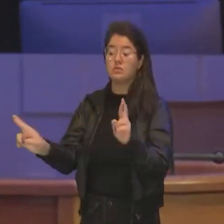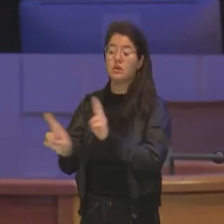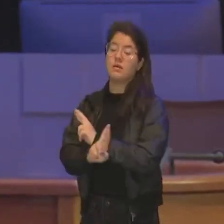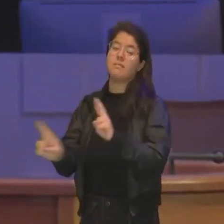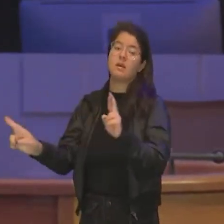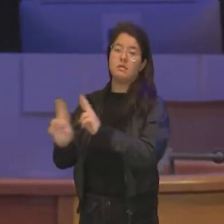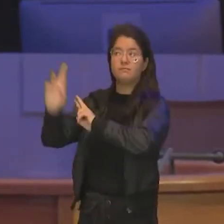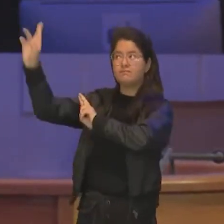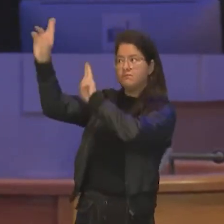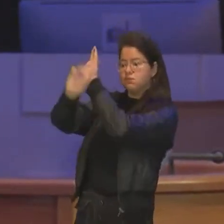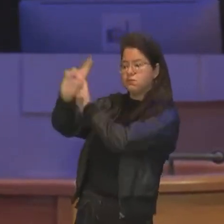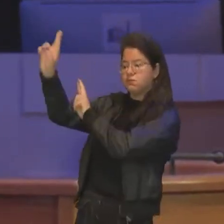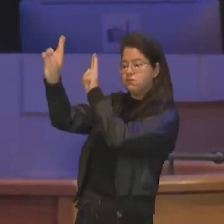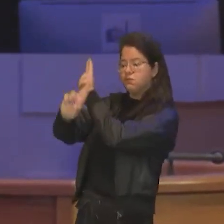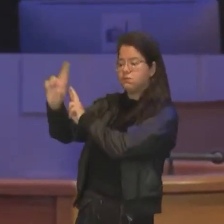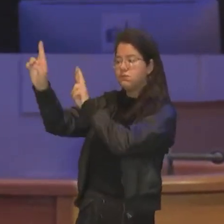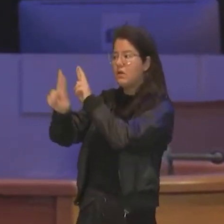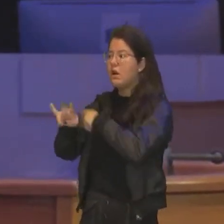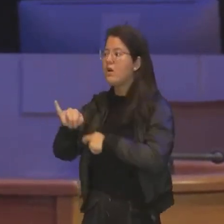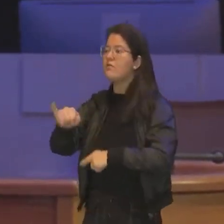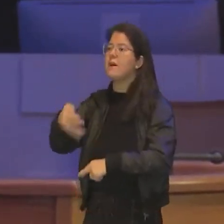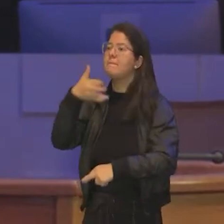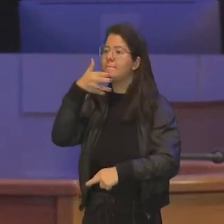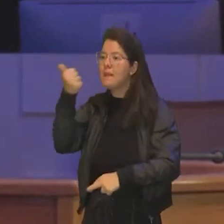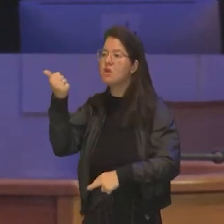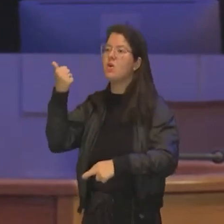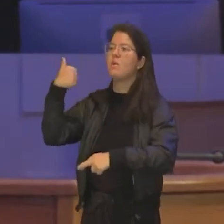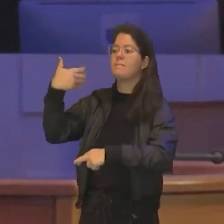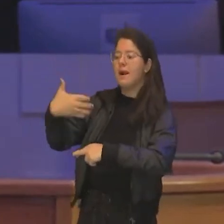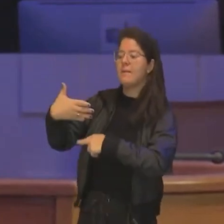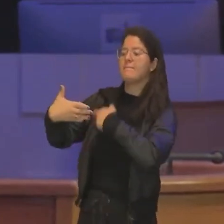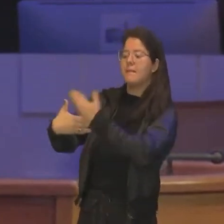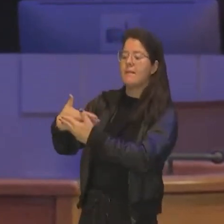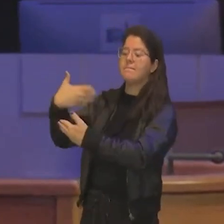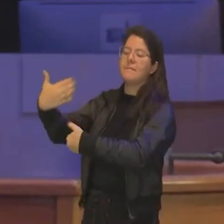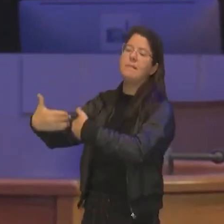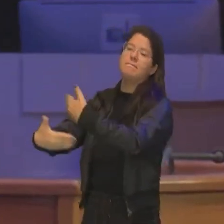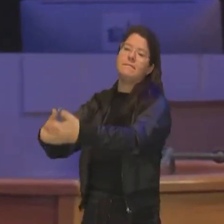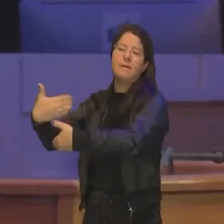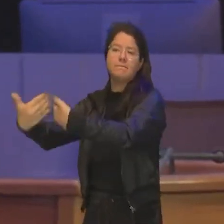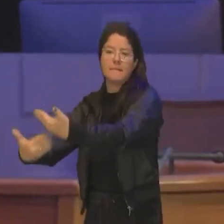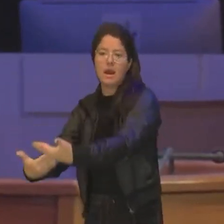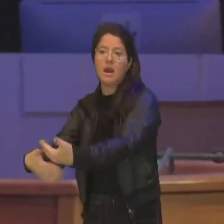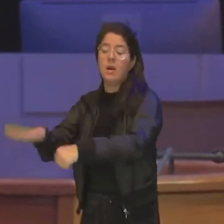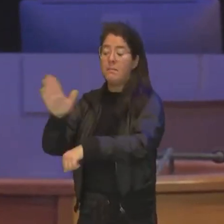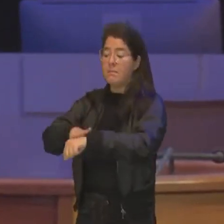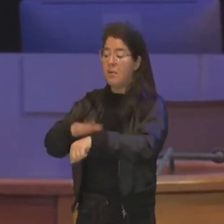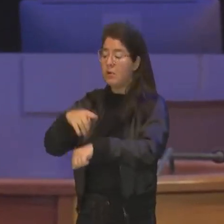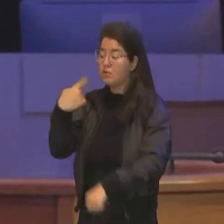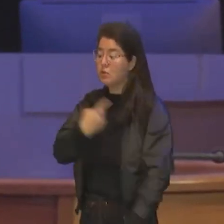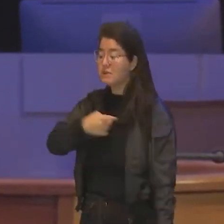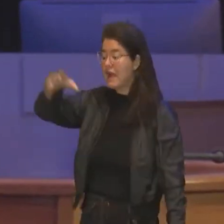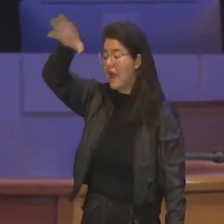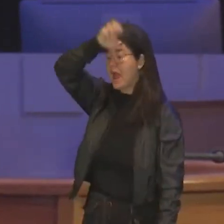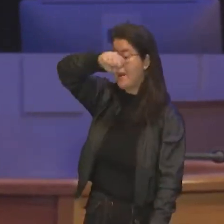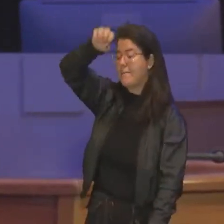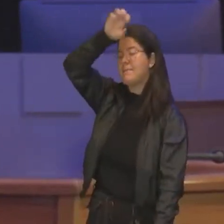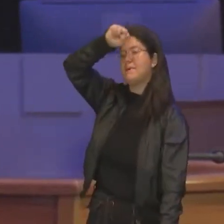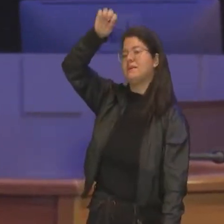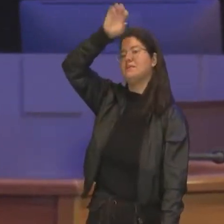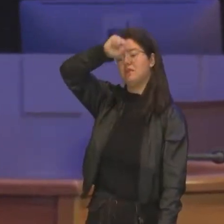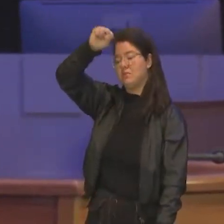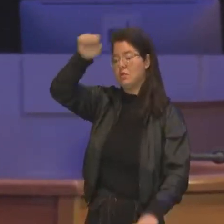com Deus, ele vai sendo melhorado a cada momento, a cada instante, quando nós aprendemos